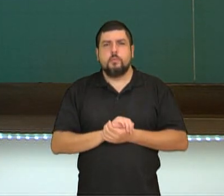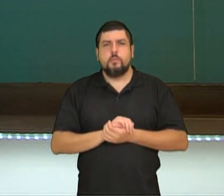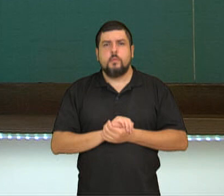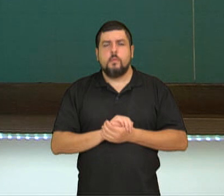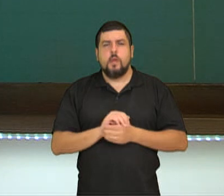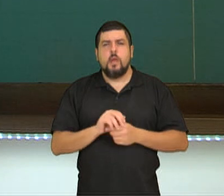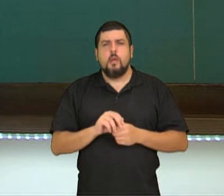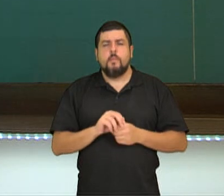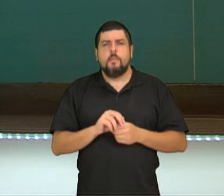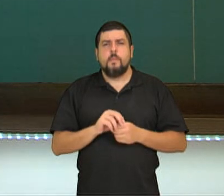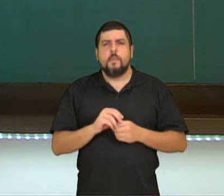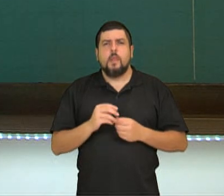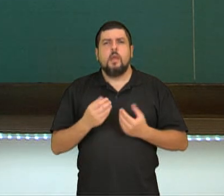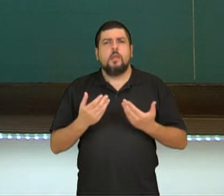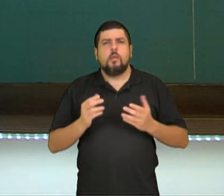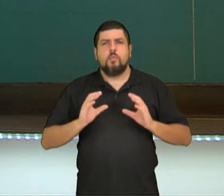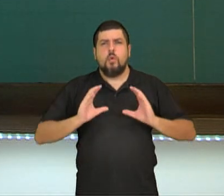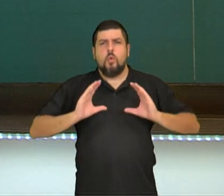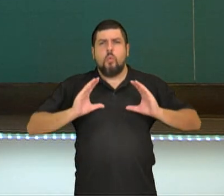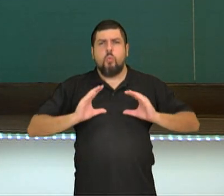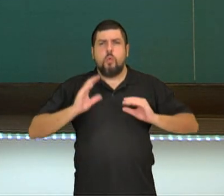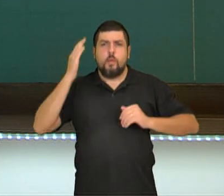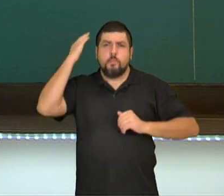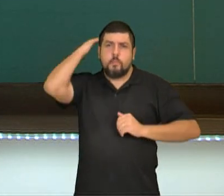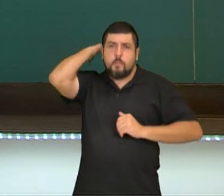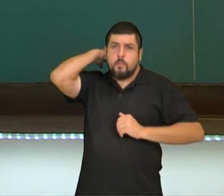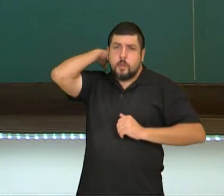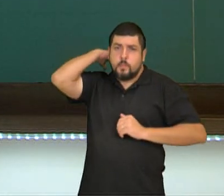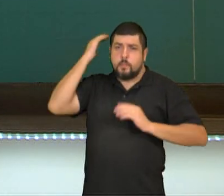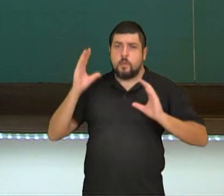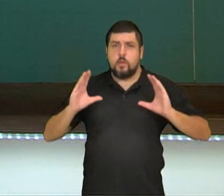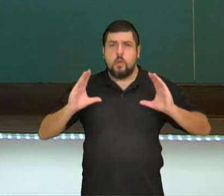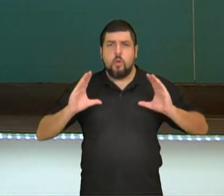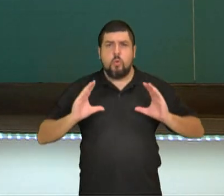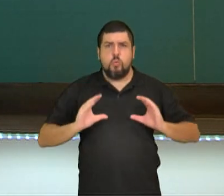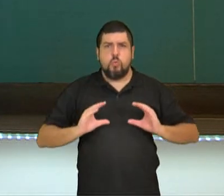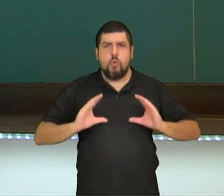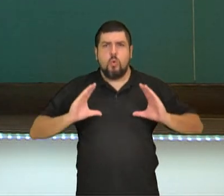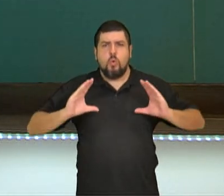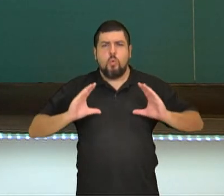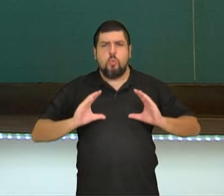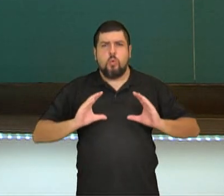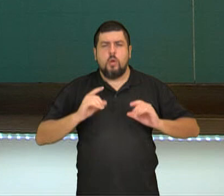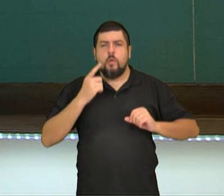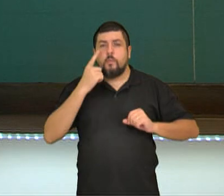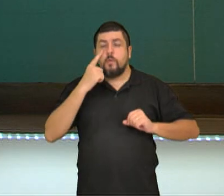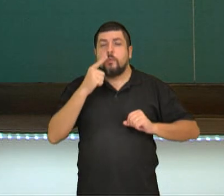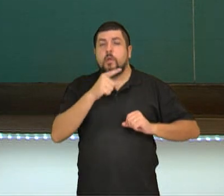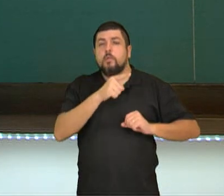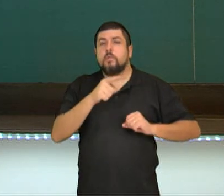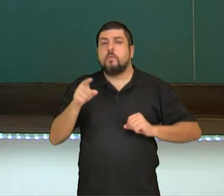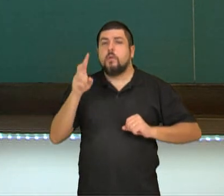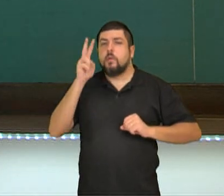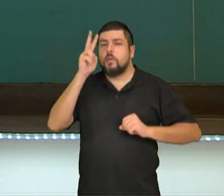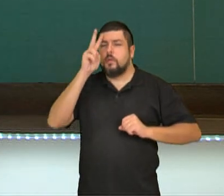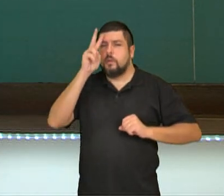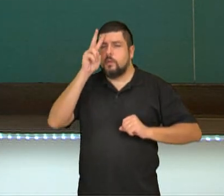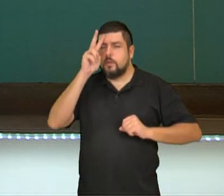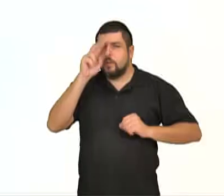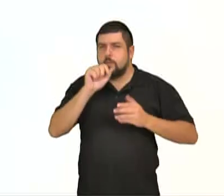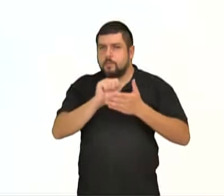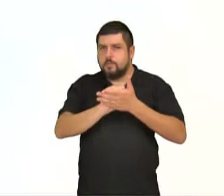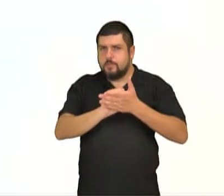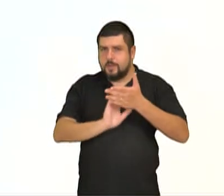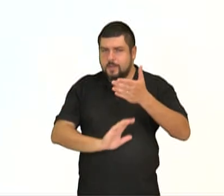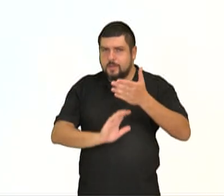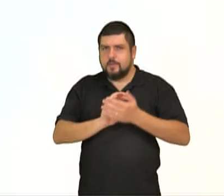fazem parte dos pulmões, das vias respiratórias? Será que você lembra? Vamos ver se você lembra através deste